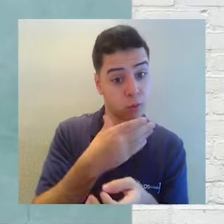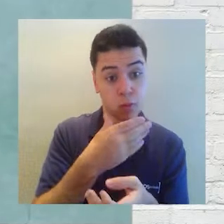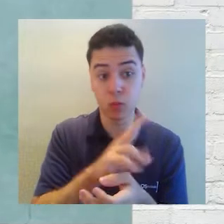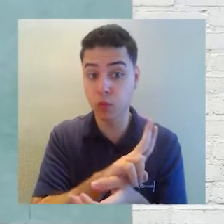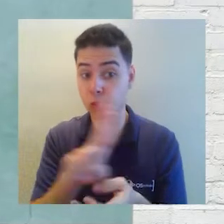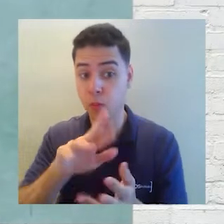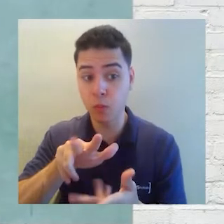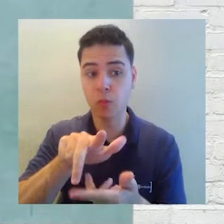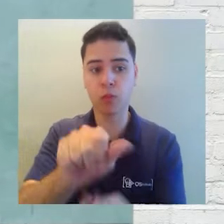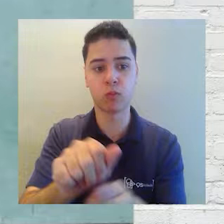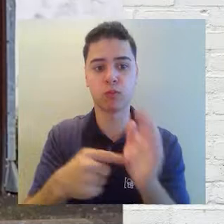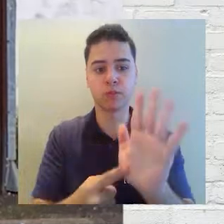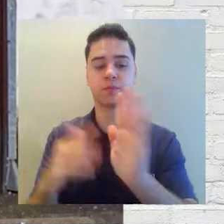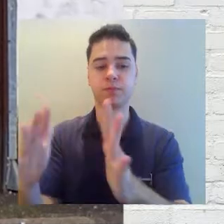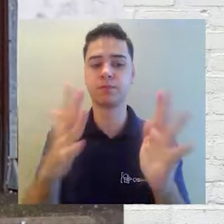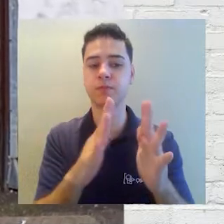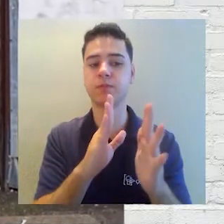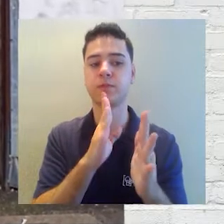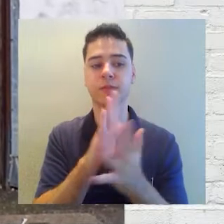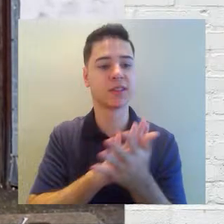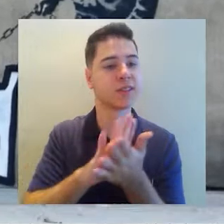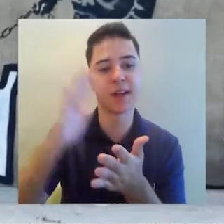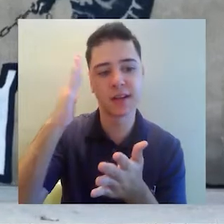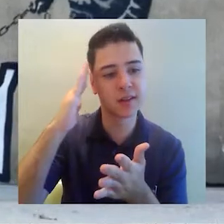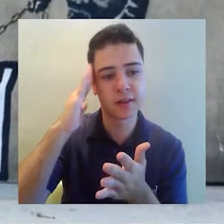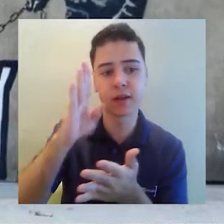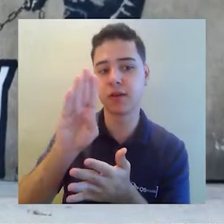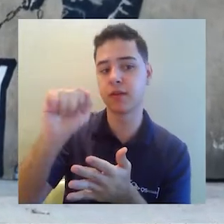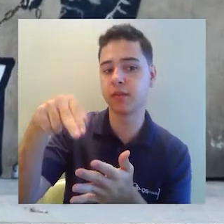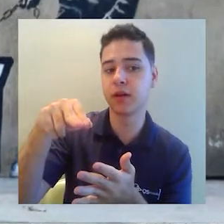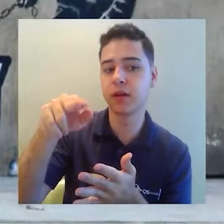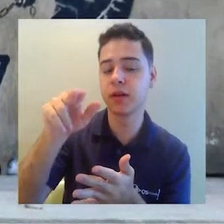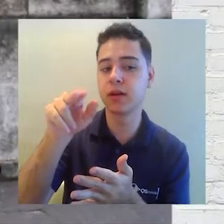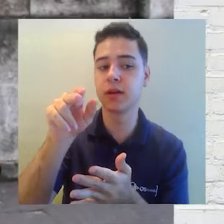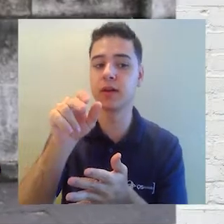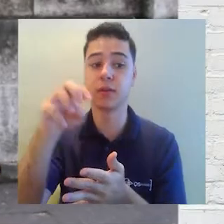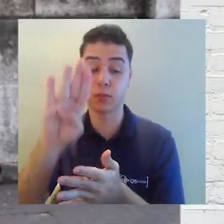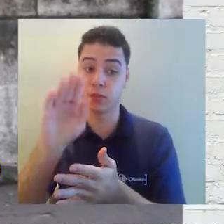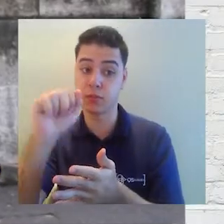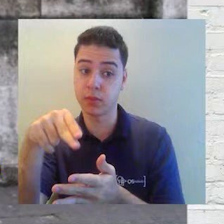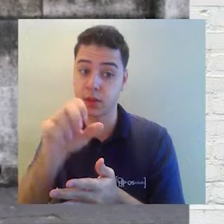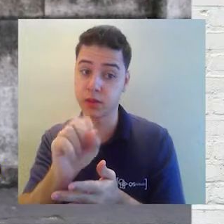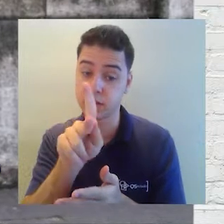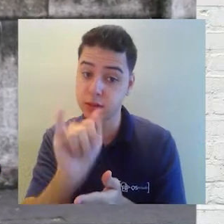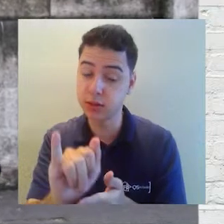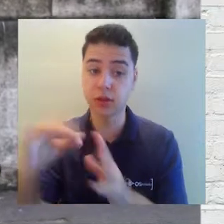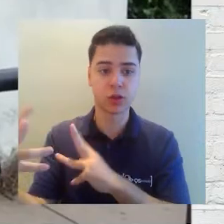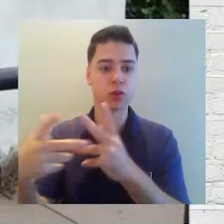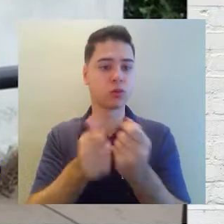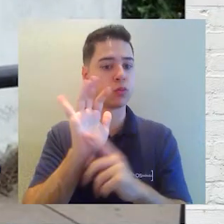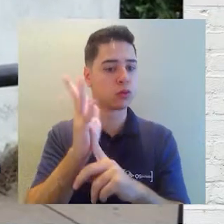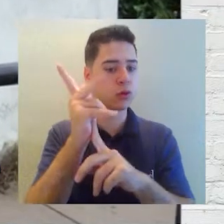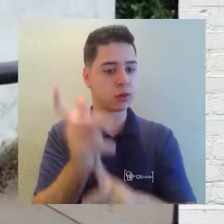90 tem nome conhecido mundialmente. Ninguém sabe quem realmente é Banksy, e o nome dele acabou se transformando em